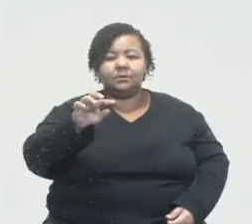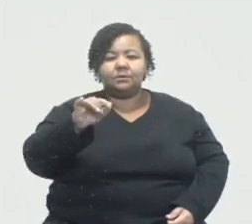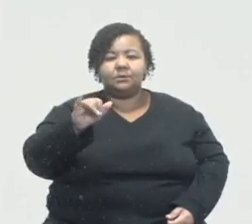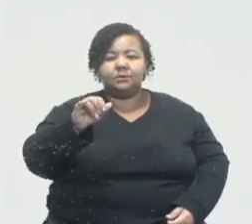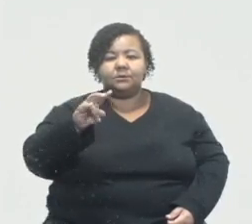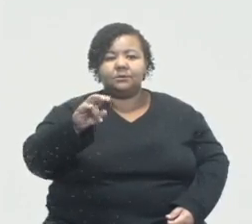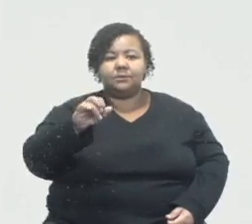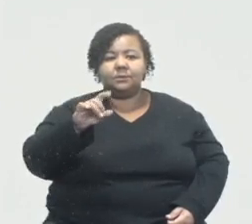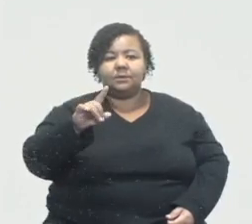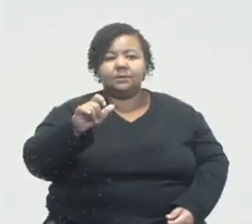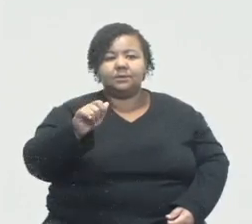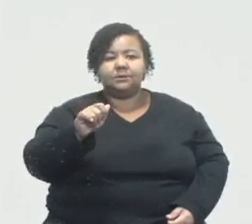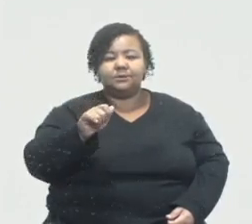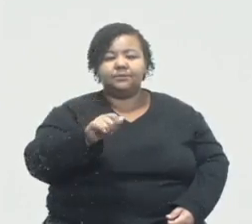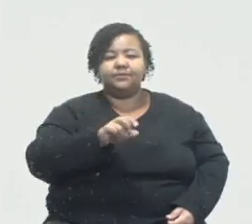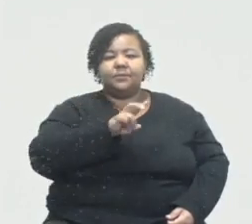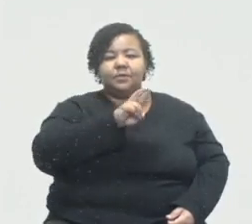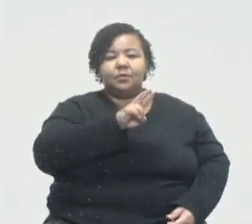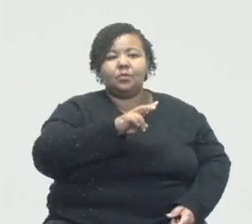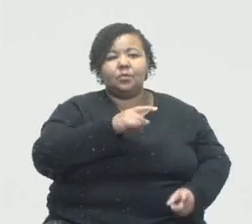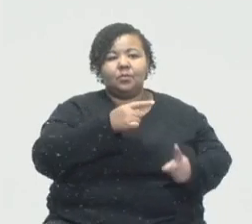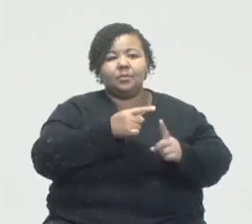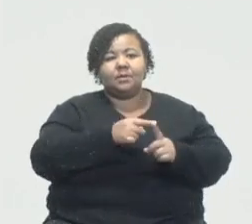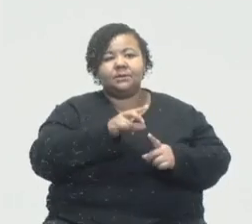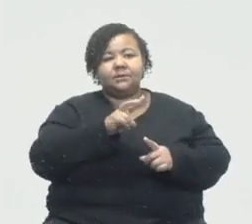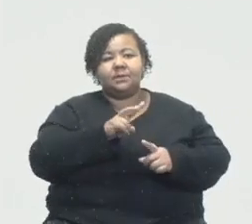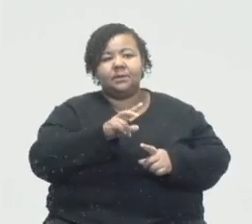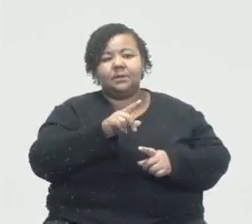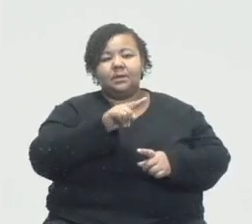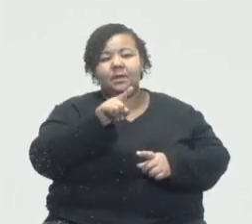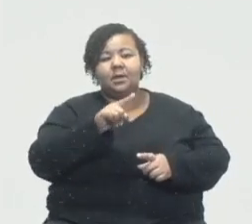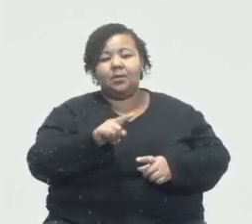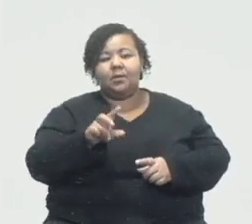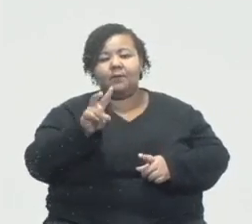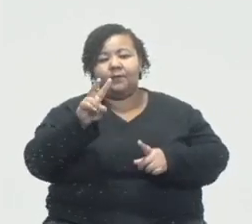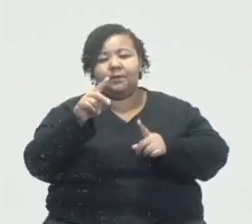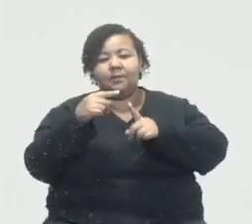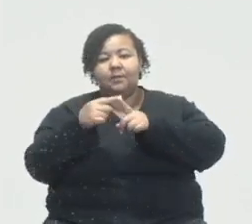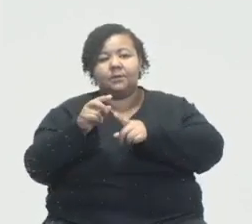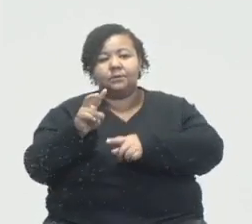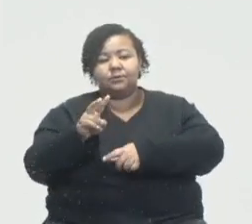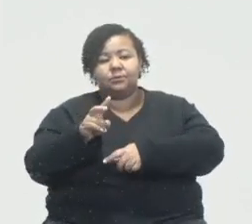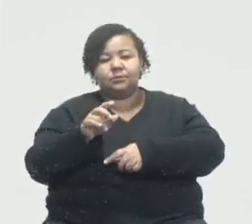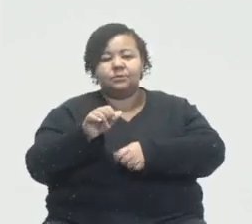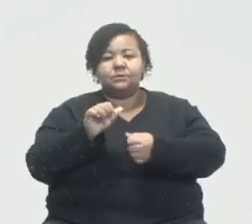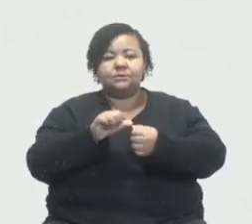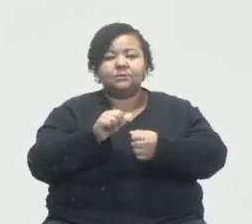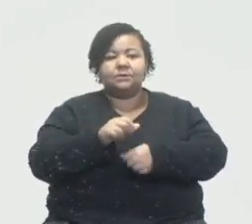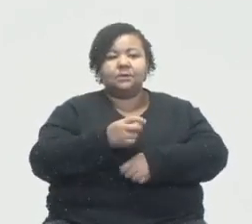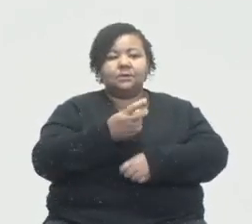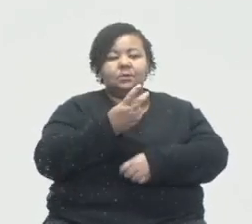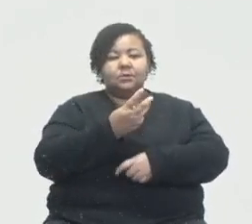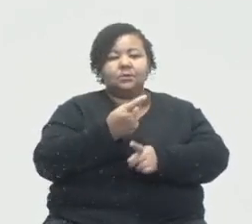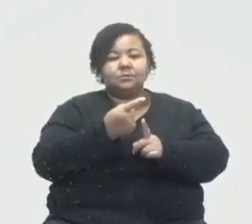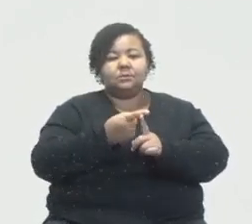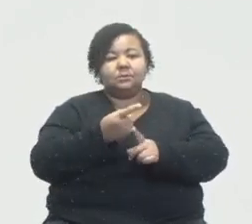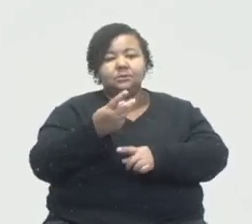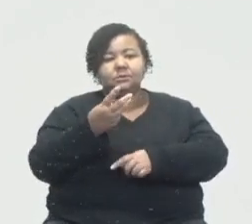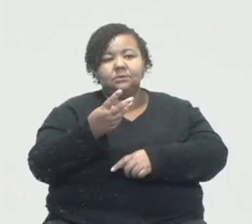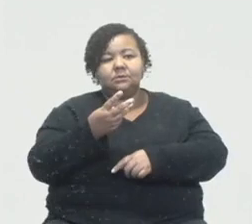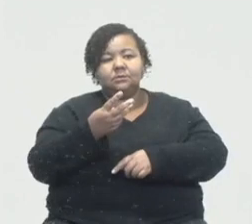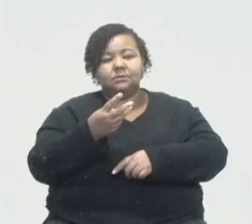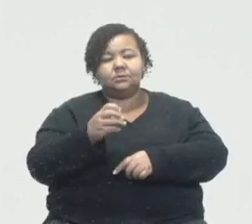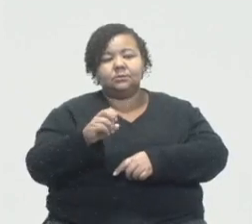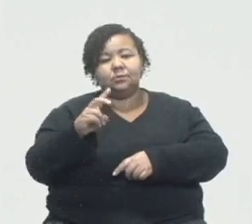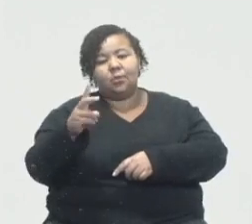U. Isso é satisfeito lá nos números reais, não é? Se eu fizer 2 mais 3,